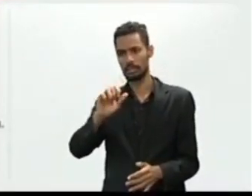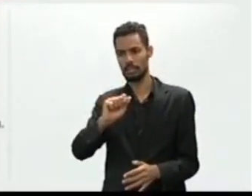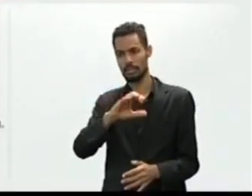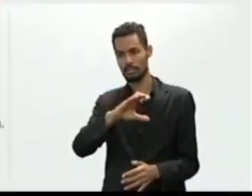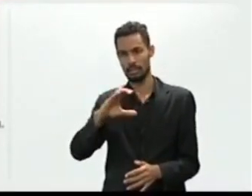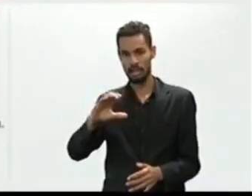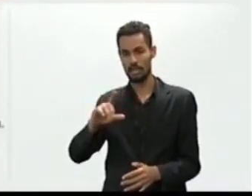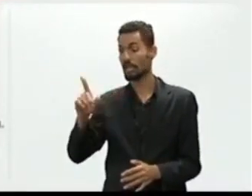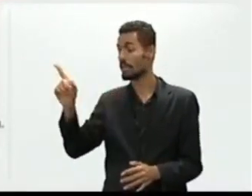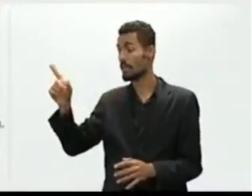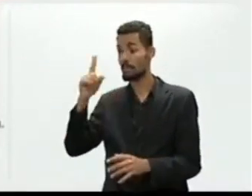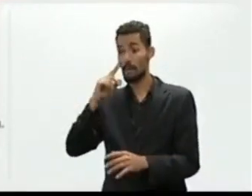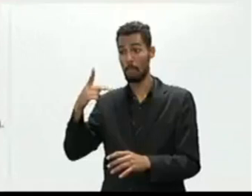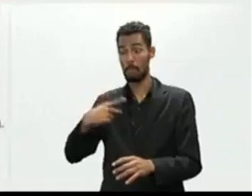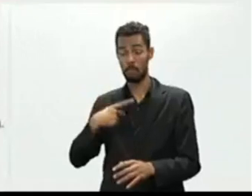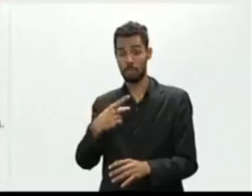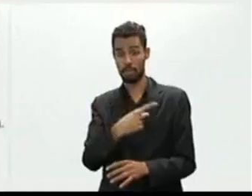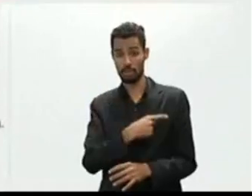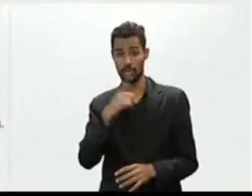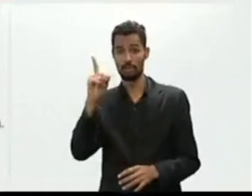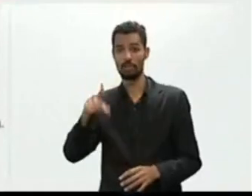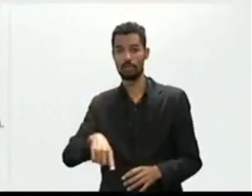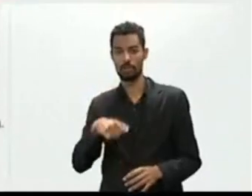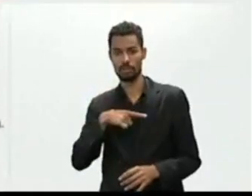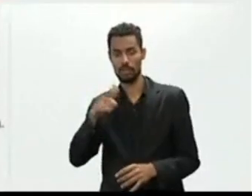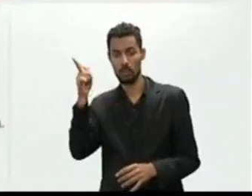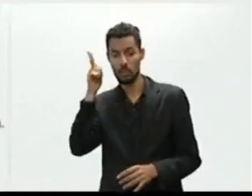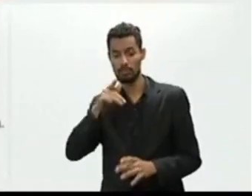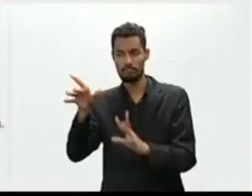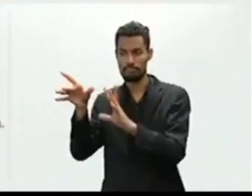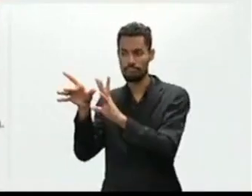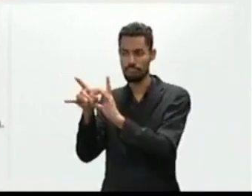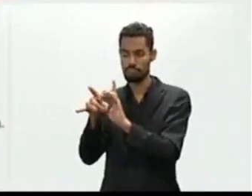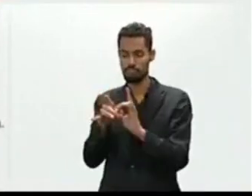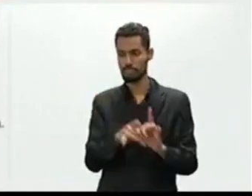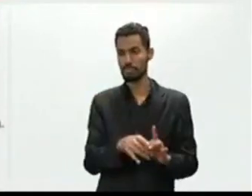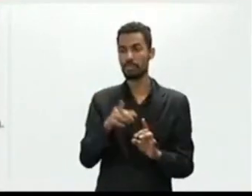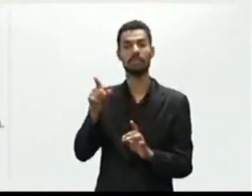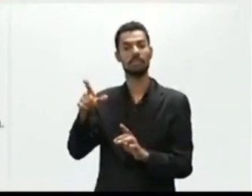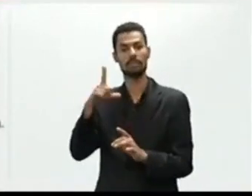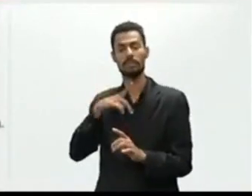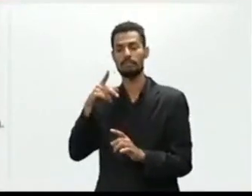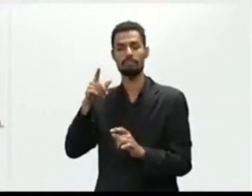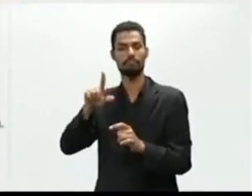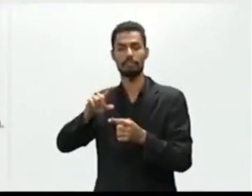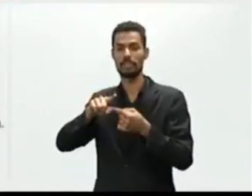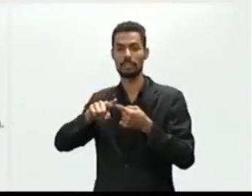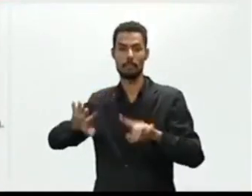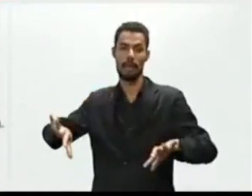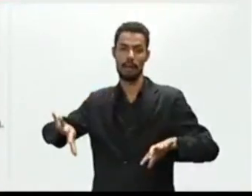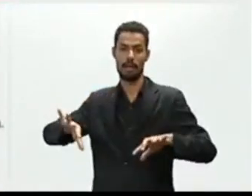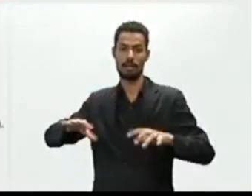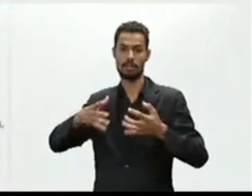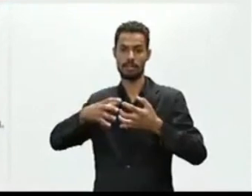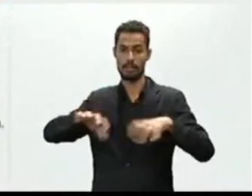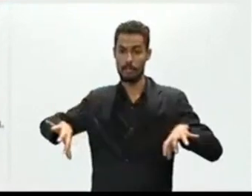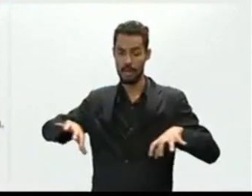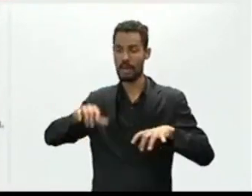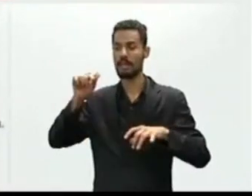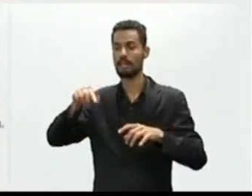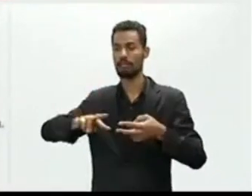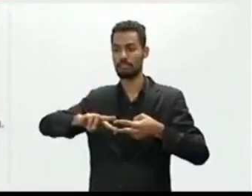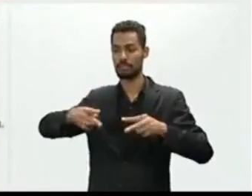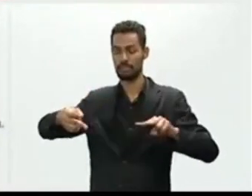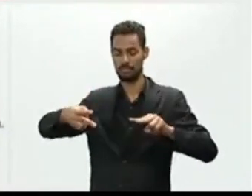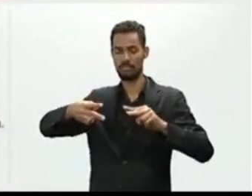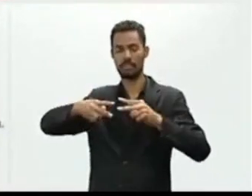GTATAC. Então, a proteína, ela encontra ela vai se ligar a esse pedacinho aqui e vai cortar. Então, eu consigo cortar o